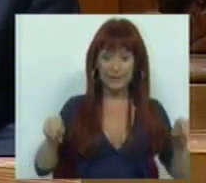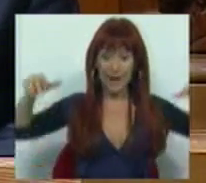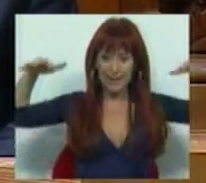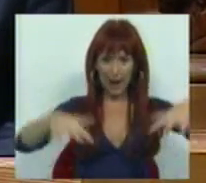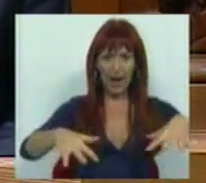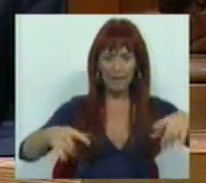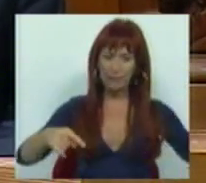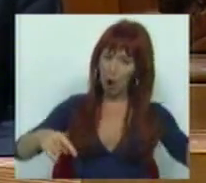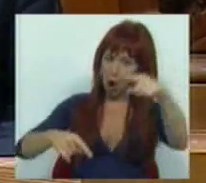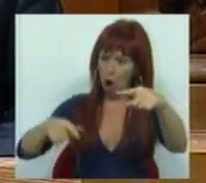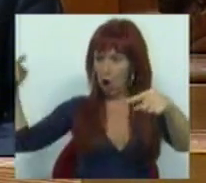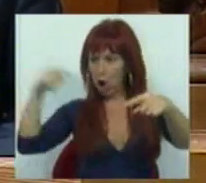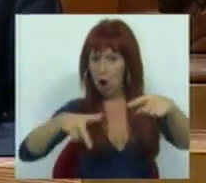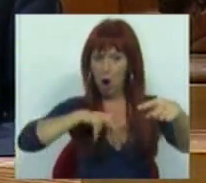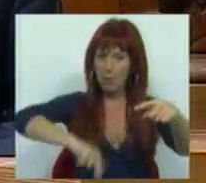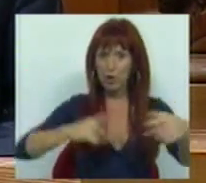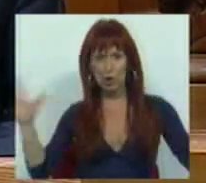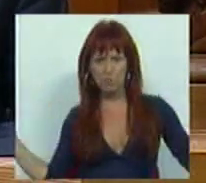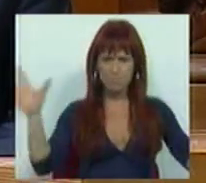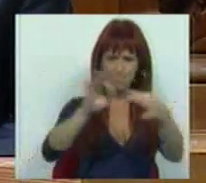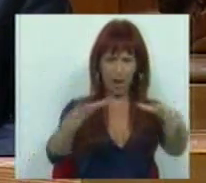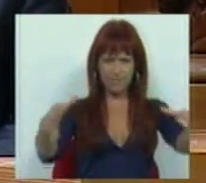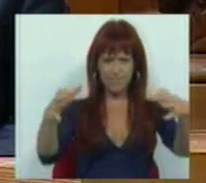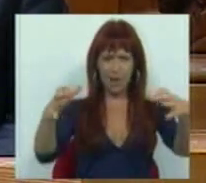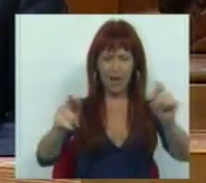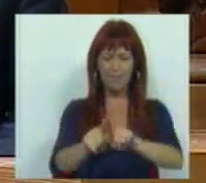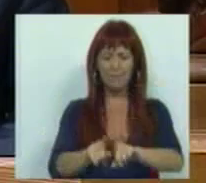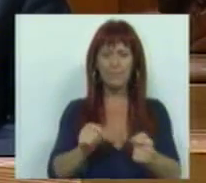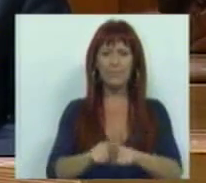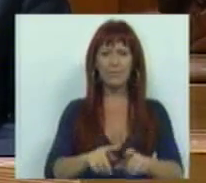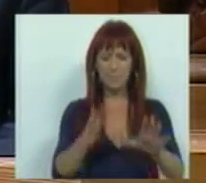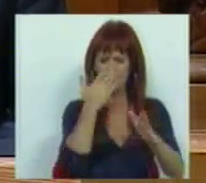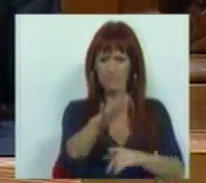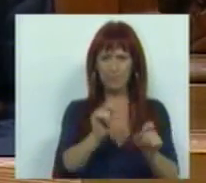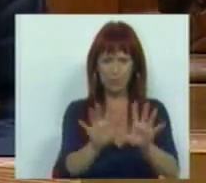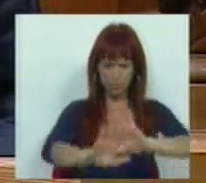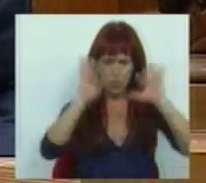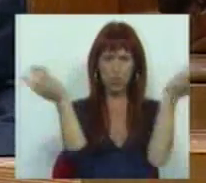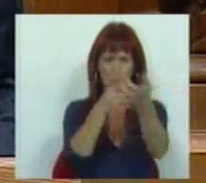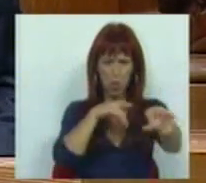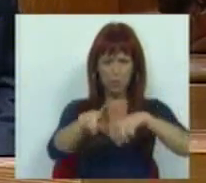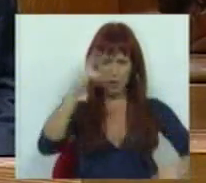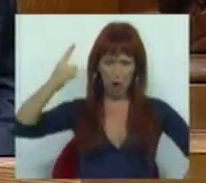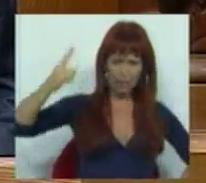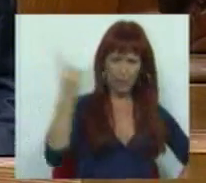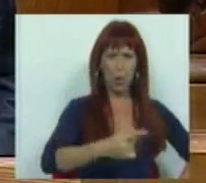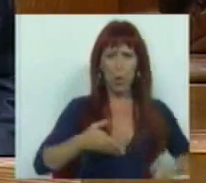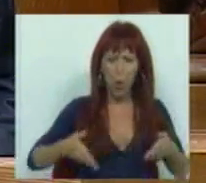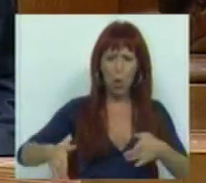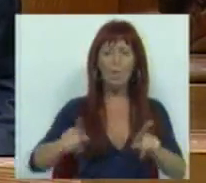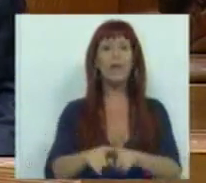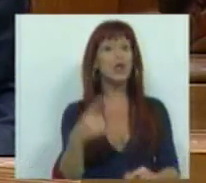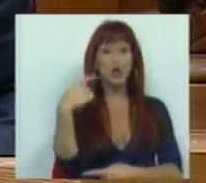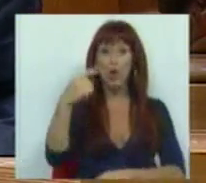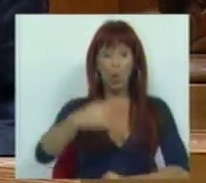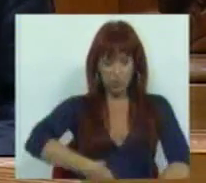terreno a ameaçar os portugueses com a grande coligação, com a frente ampla, a frente política ampla, para imporem a via de um